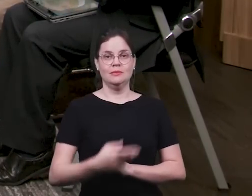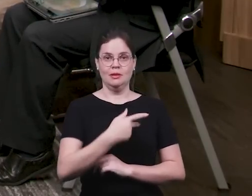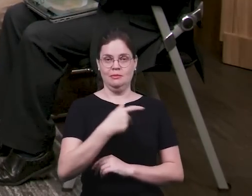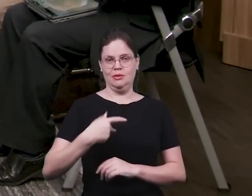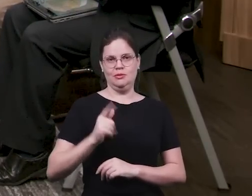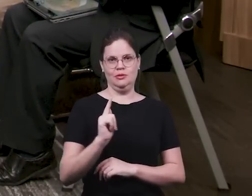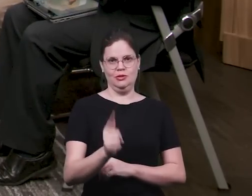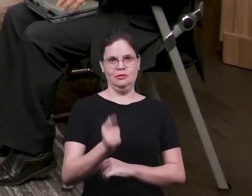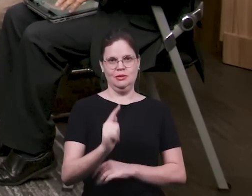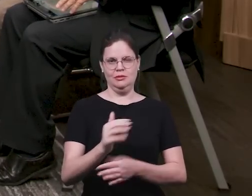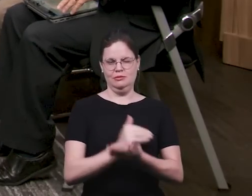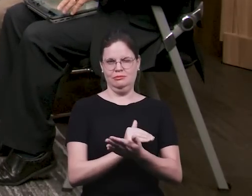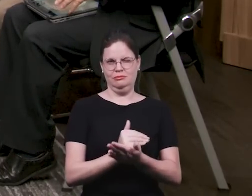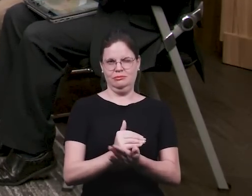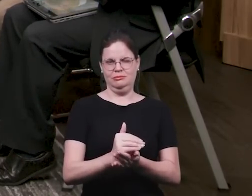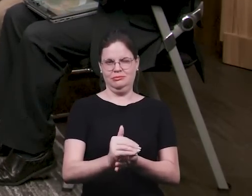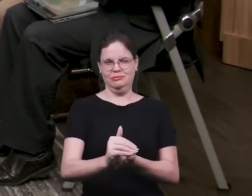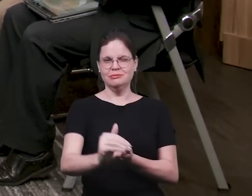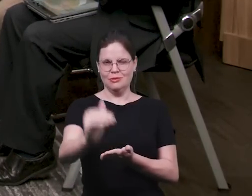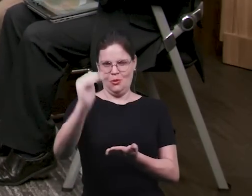fez